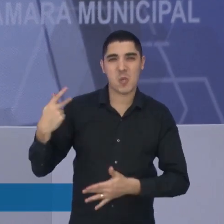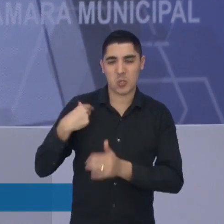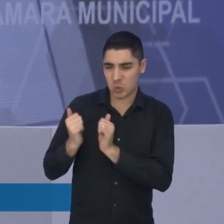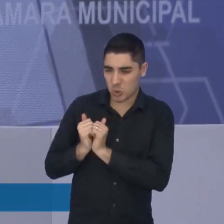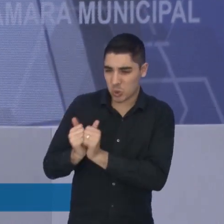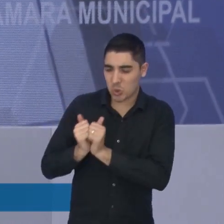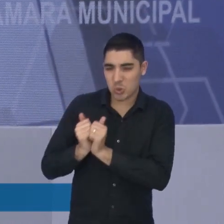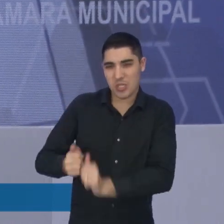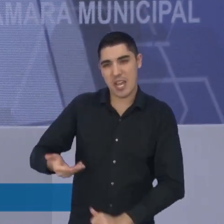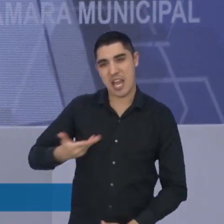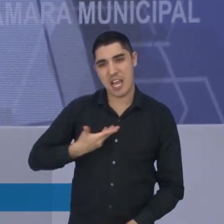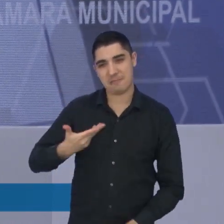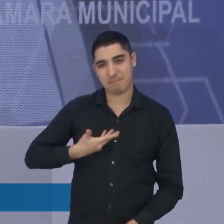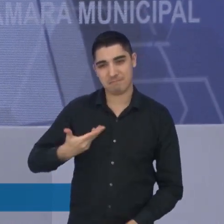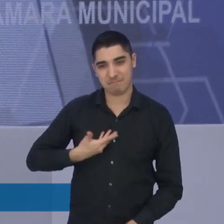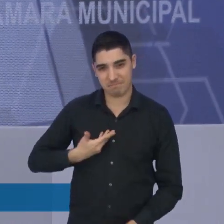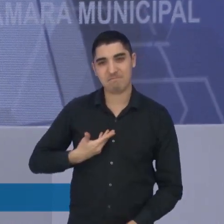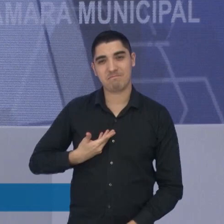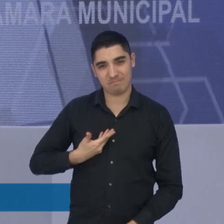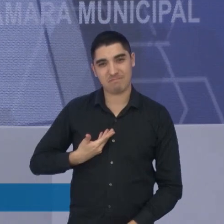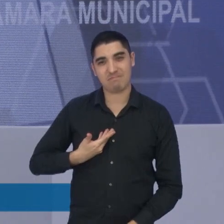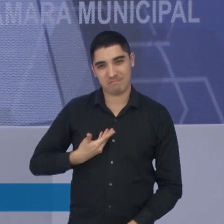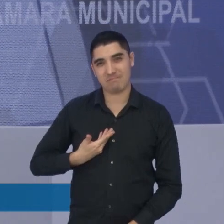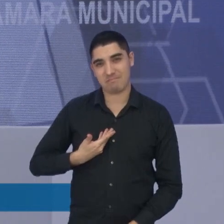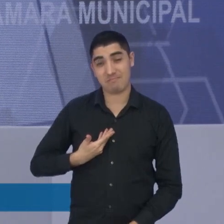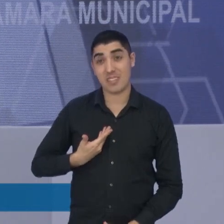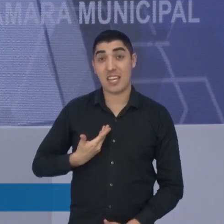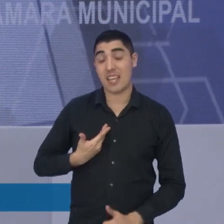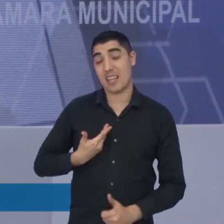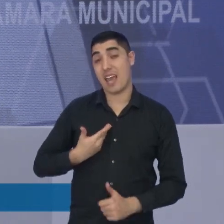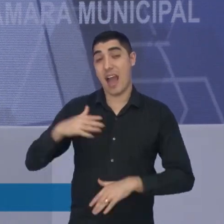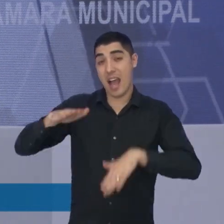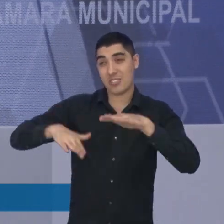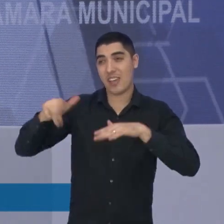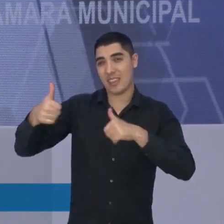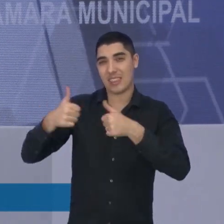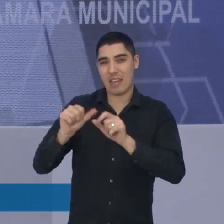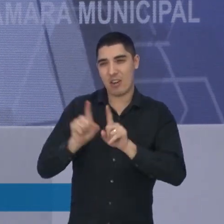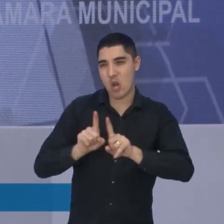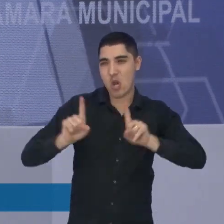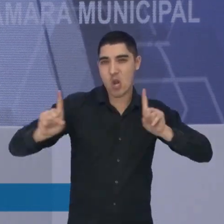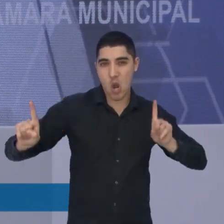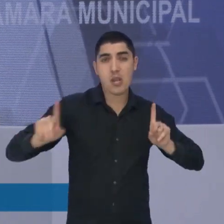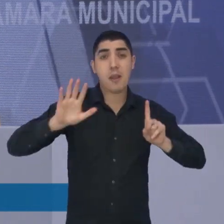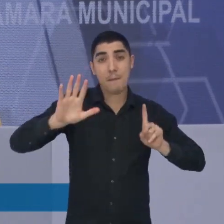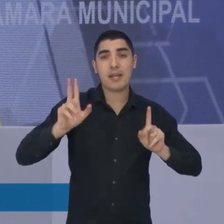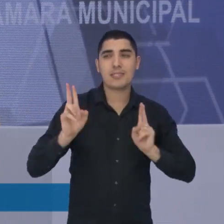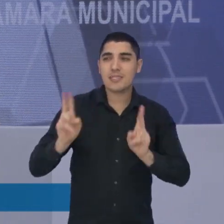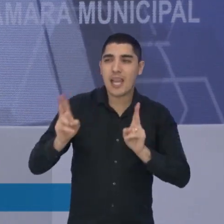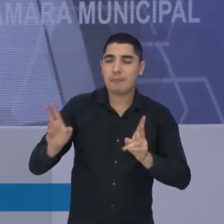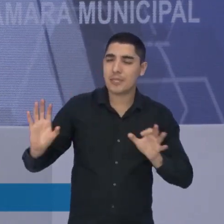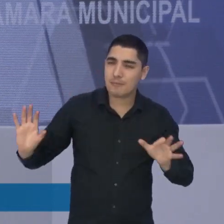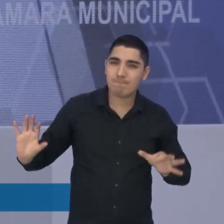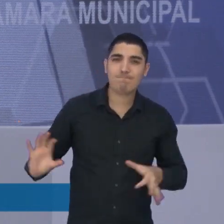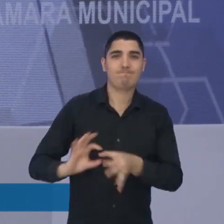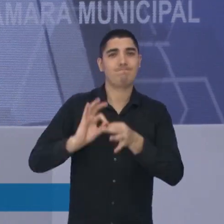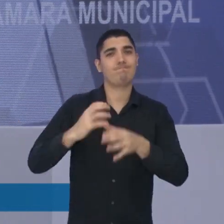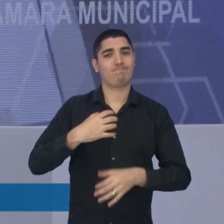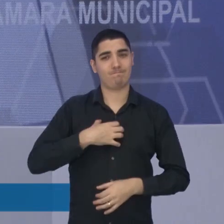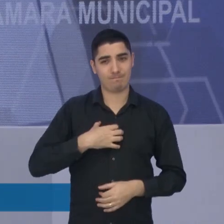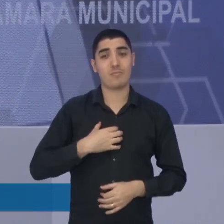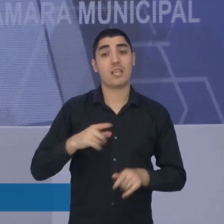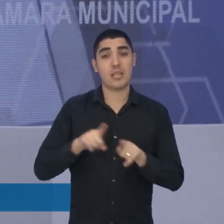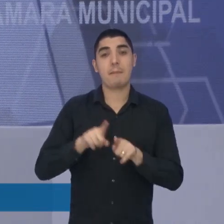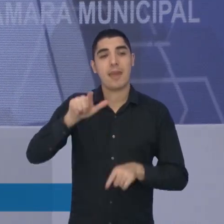fez possível que eu, embora não estivesse muito perto, mas sabia quando a Daniela entrou na faculdade, quando a Ana Luísa,